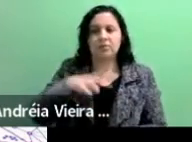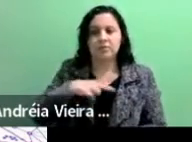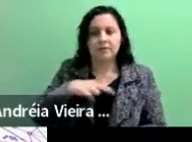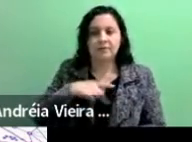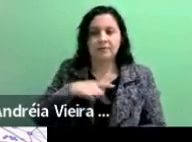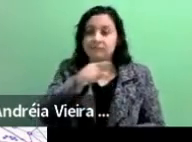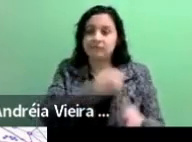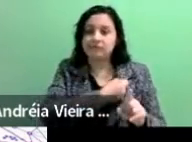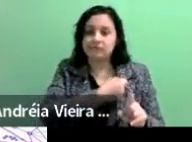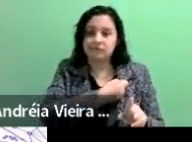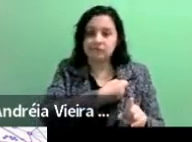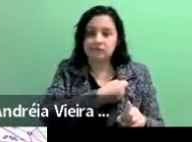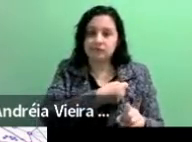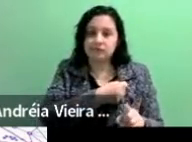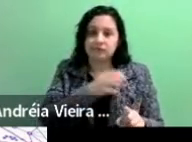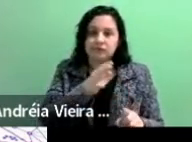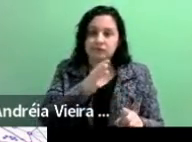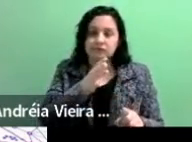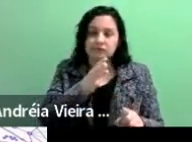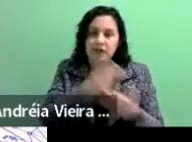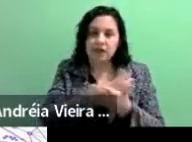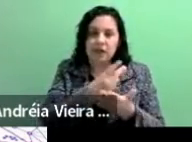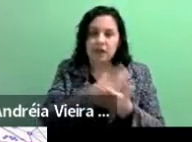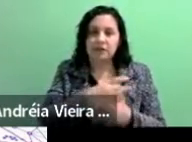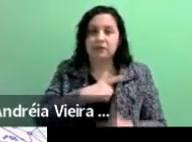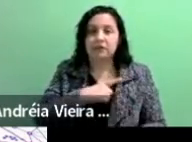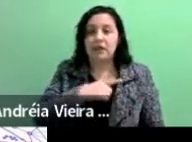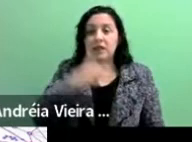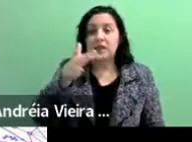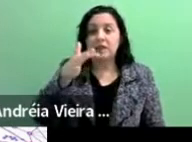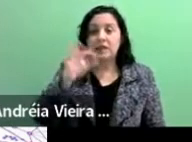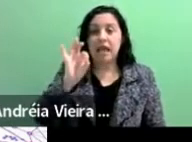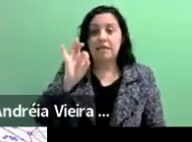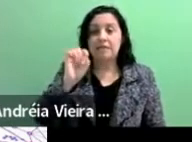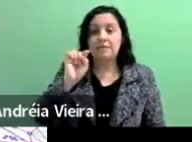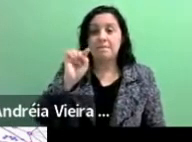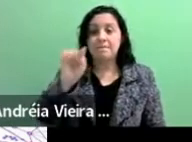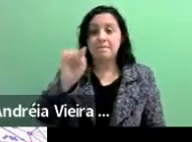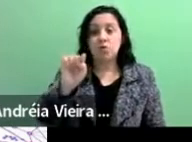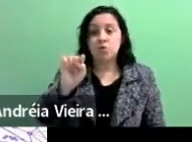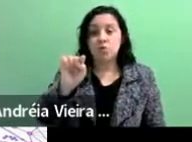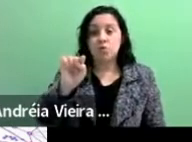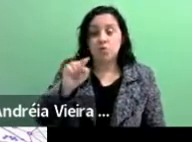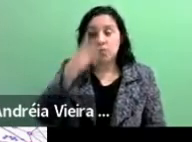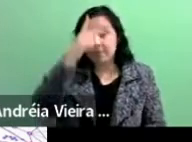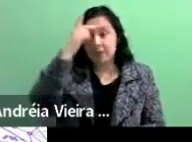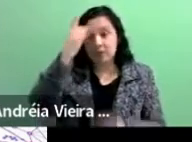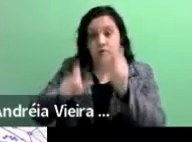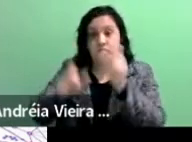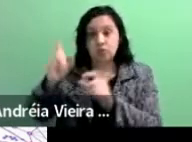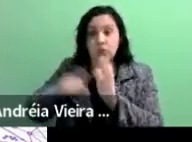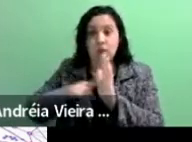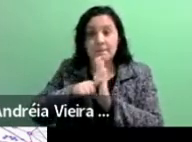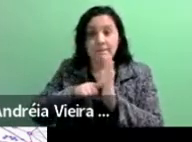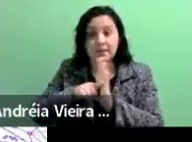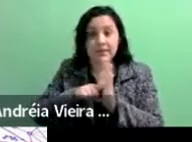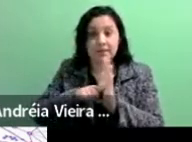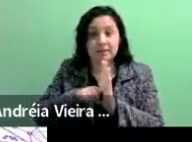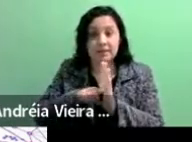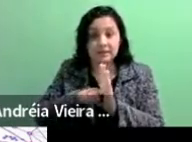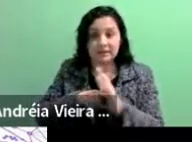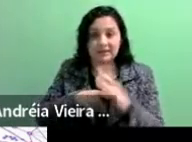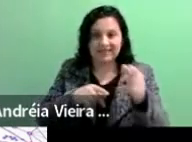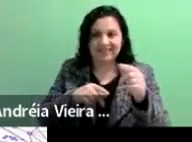desatualizado, eu peço desculpas, são mais de 10 mil pesquisadores envolvidos nos projetos Embrapi até hoje. São mais de 10 mil